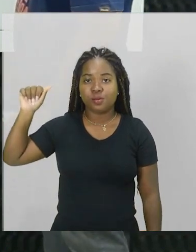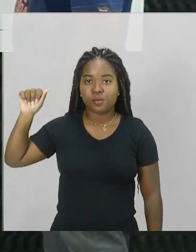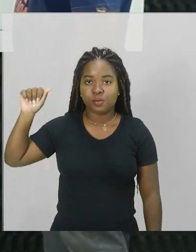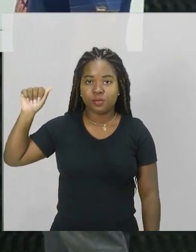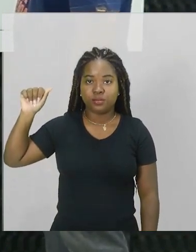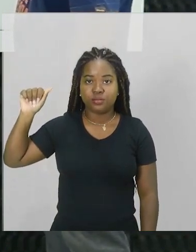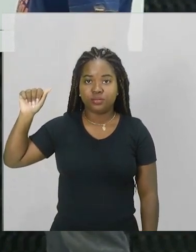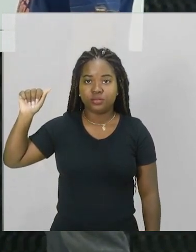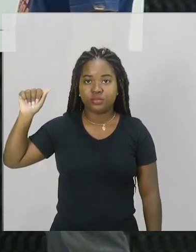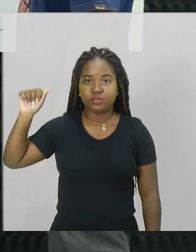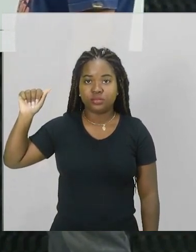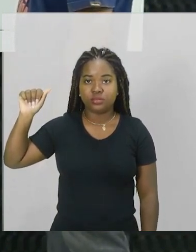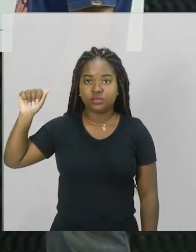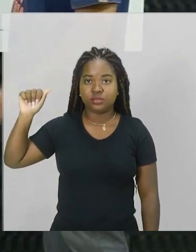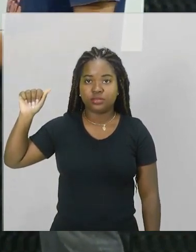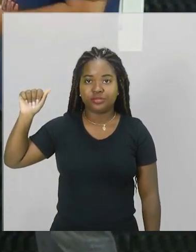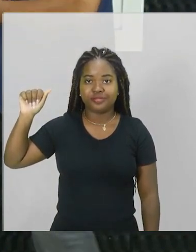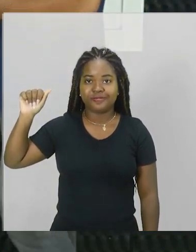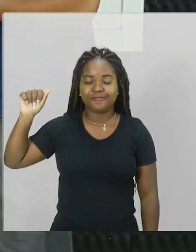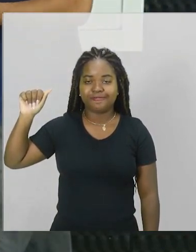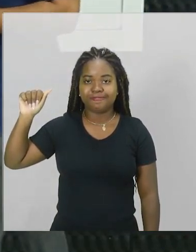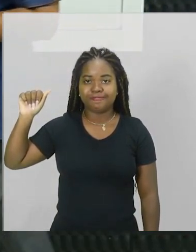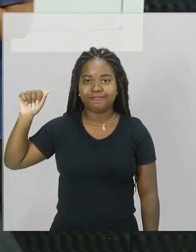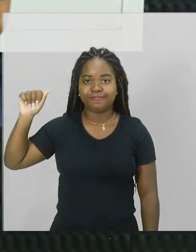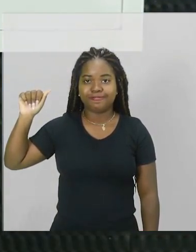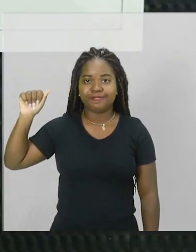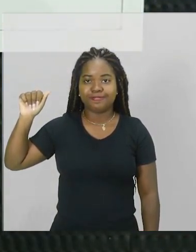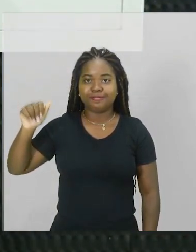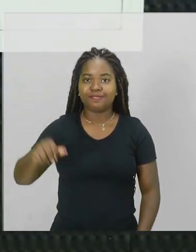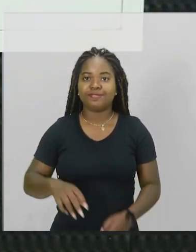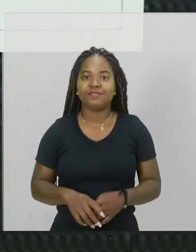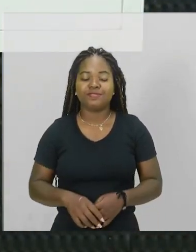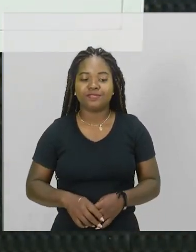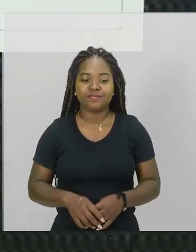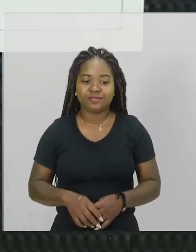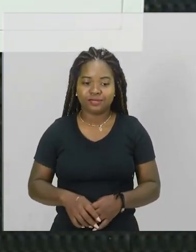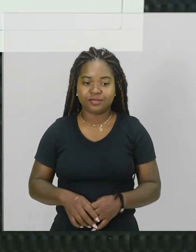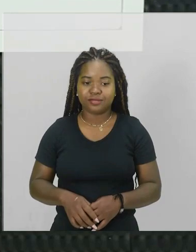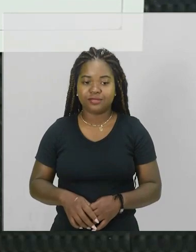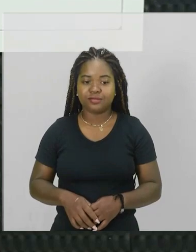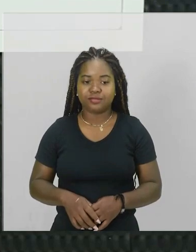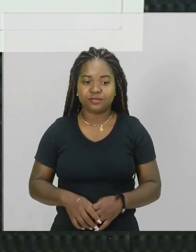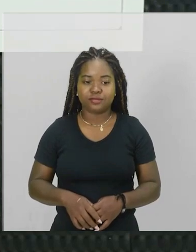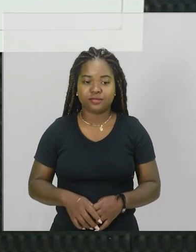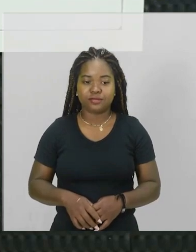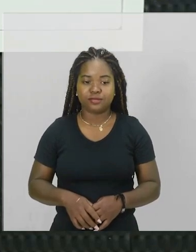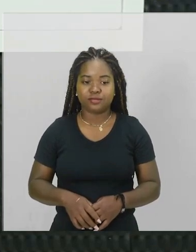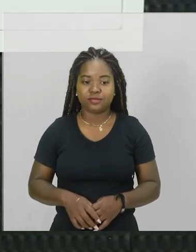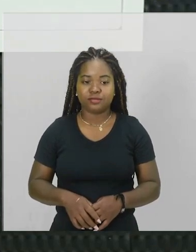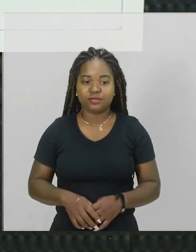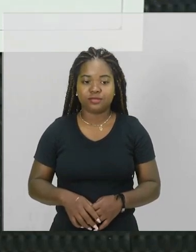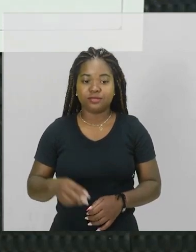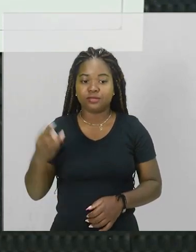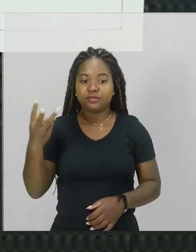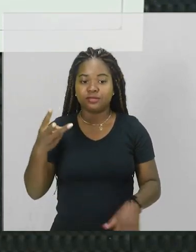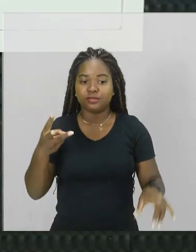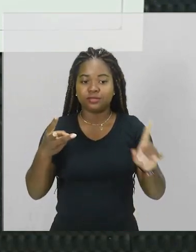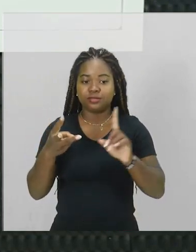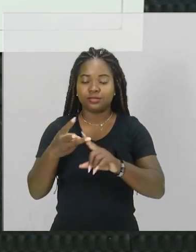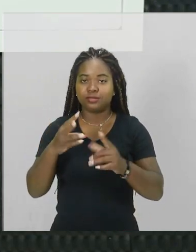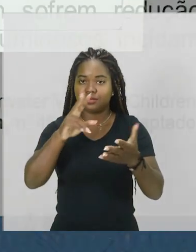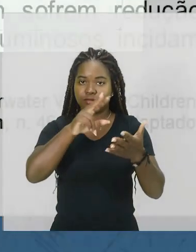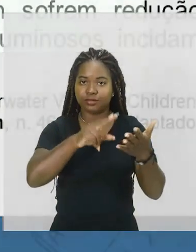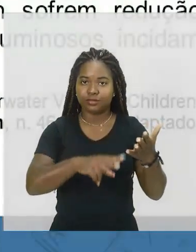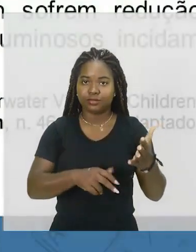letra A. Okay? Segunda, letra A. Ok? Vamos para a questão